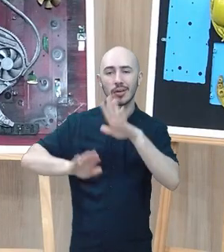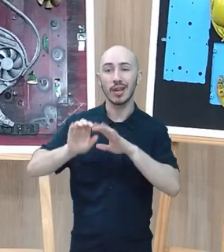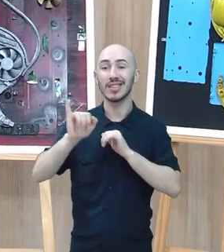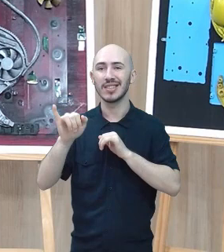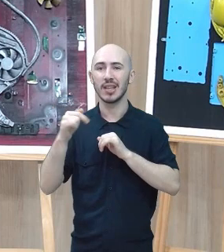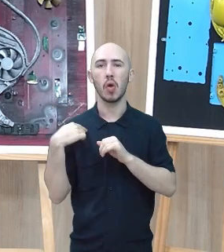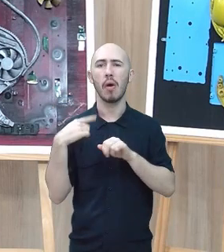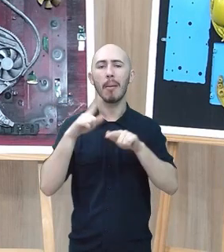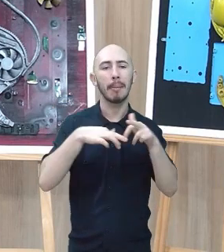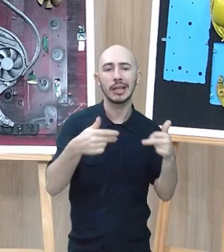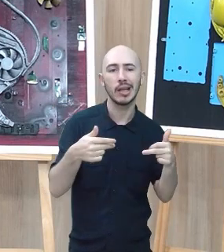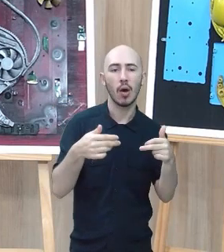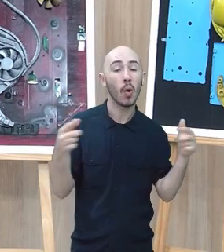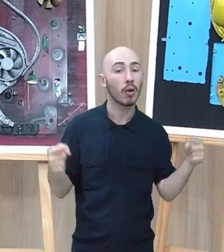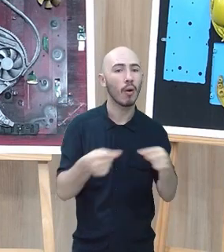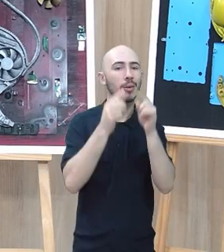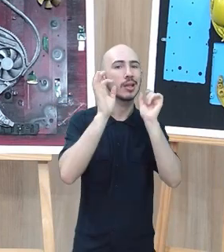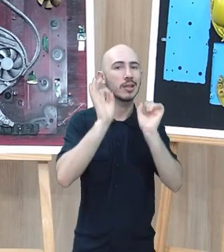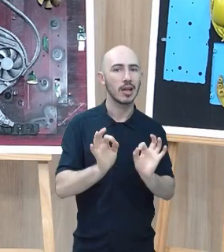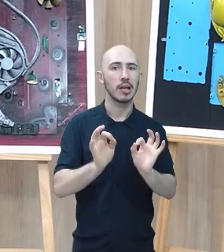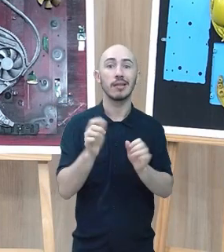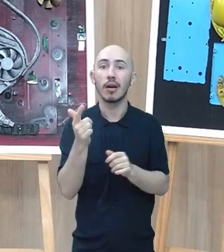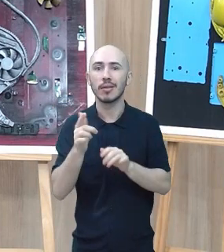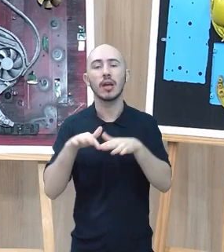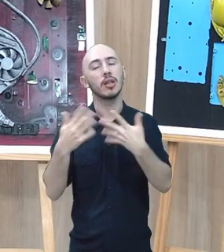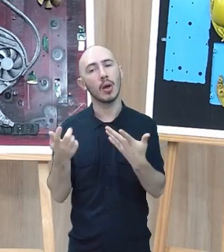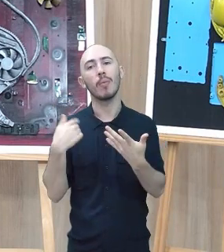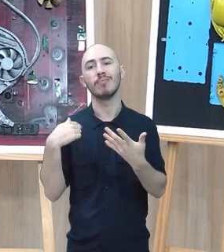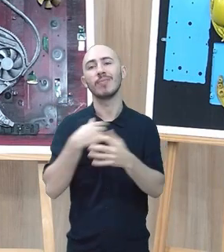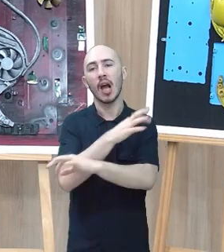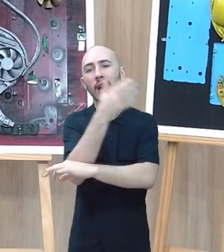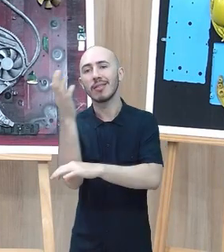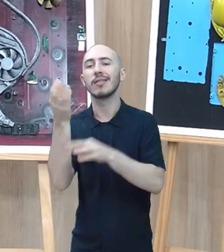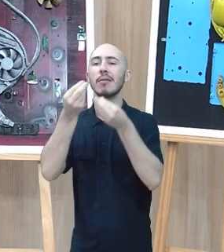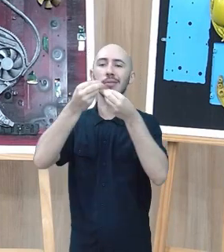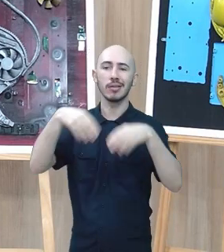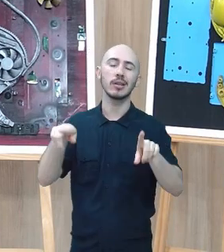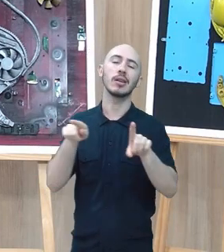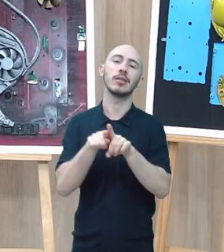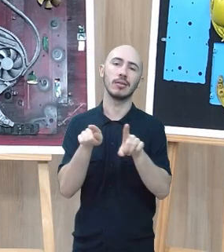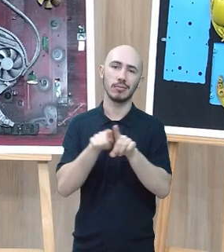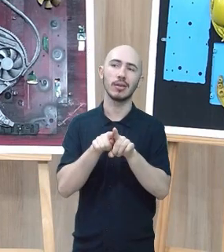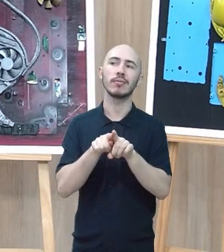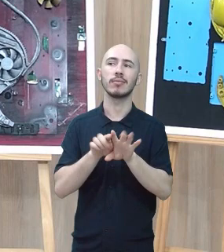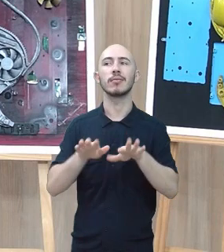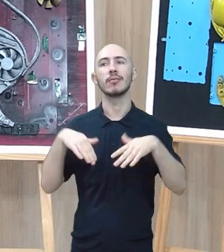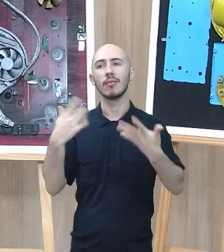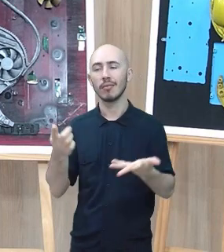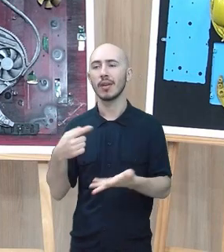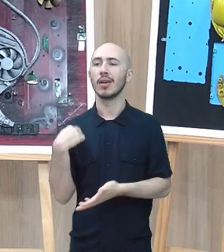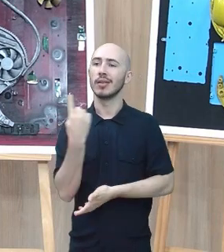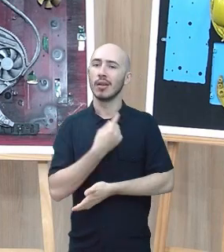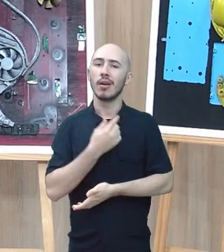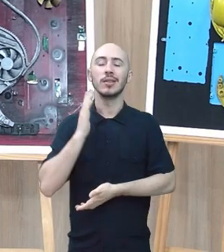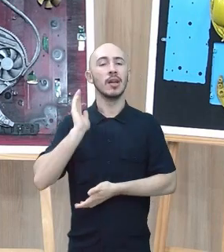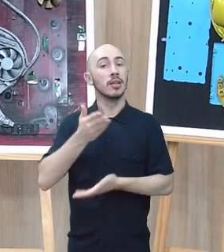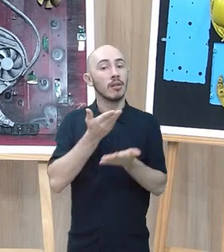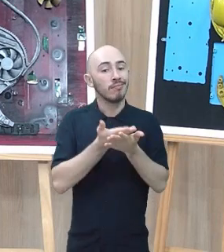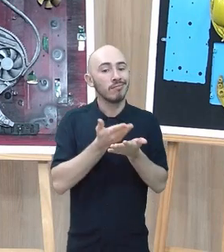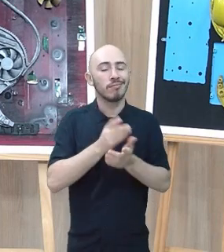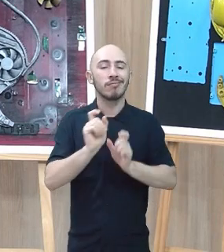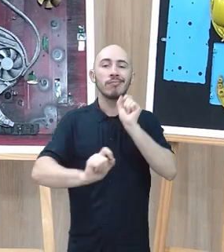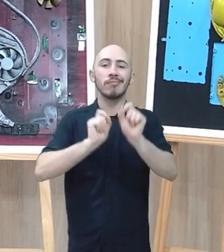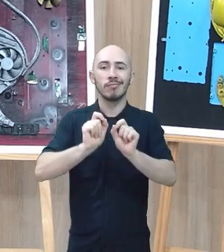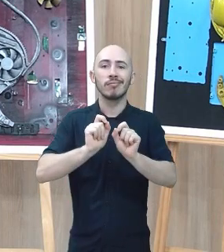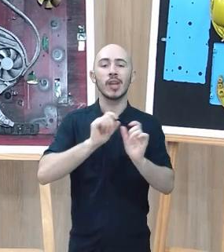adequados, a gente pode causar também danos ao nosso meio ambiente, porque acaba que polui o ar. E a gente já estudou, né, a questão